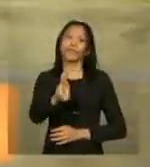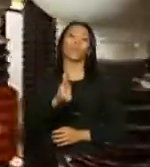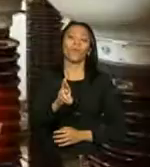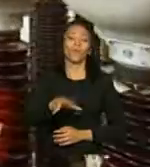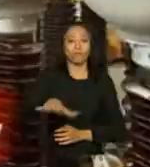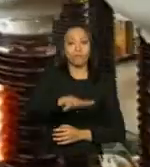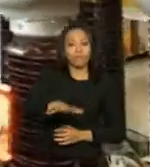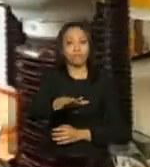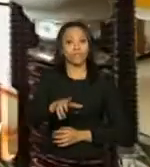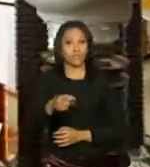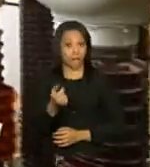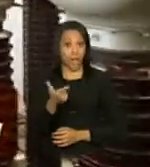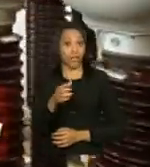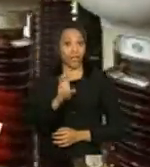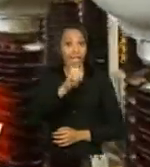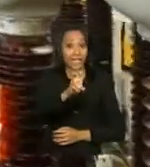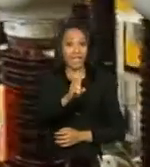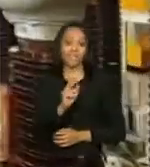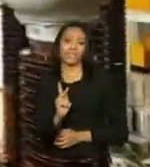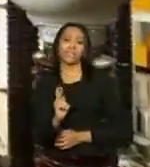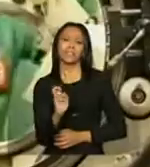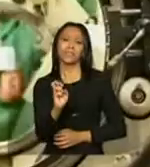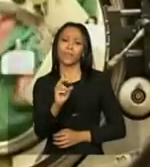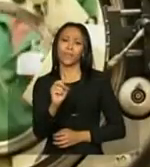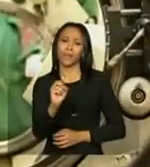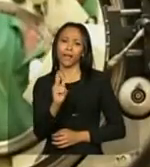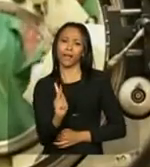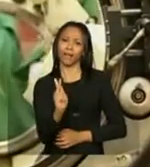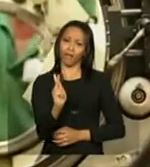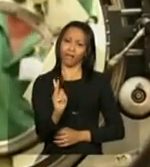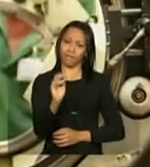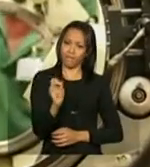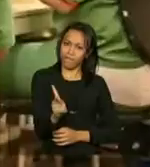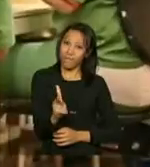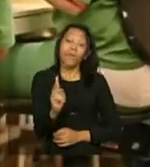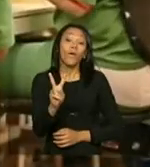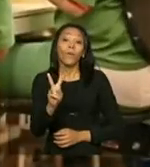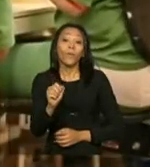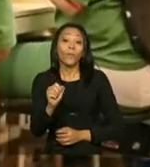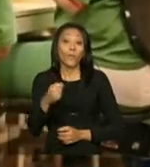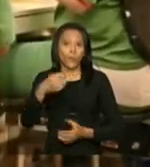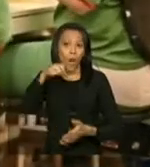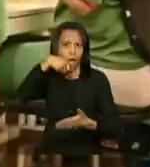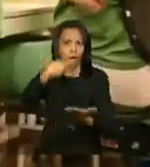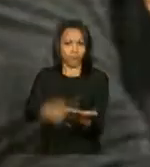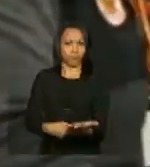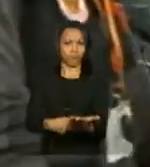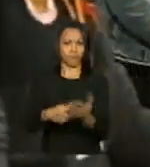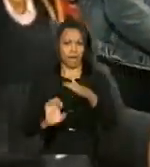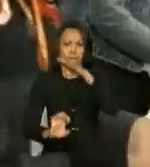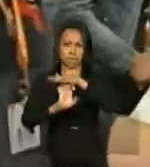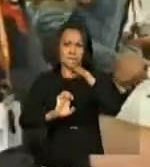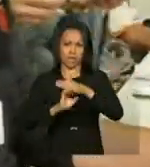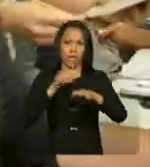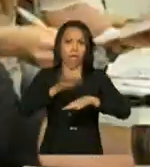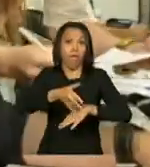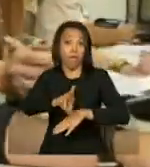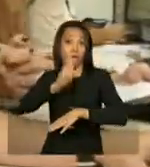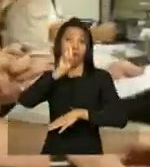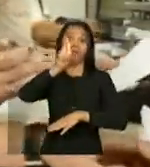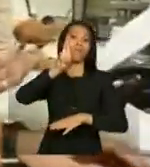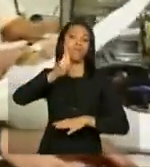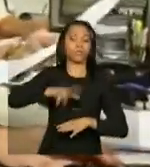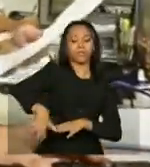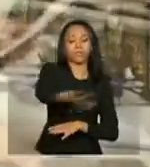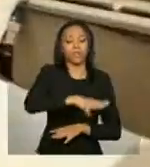potencial, até 550 kV, o que confere à empresa uma posição de referência entre os principais fabricantes